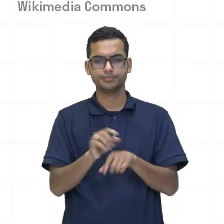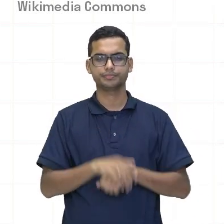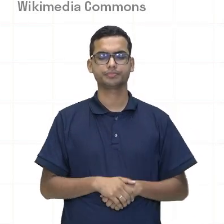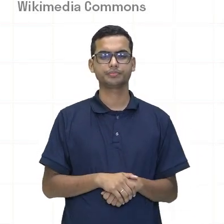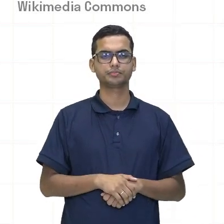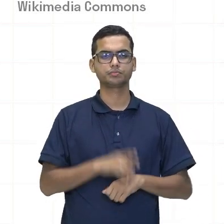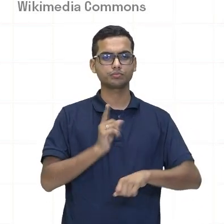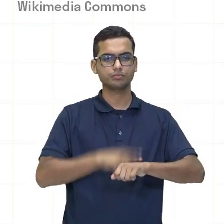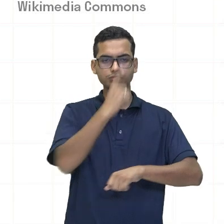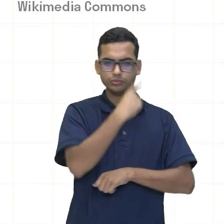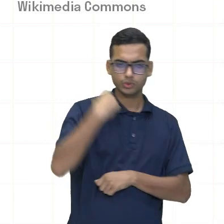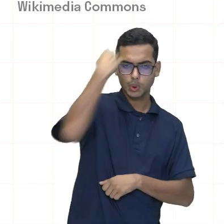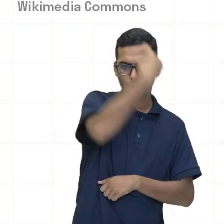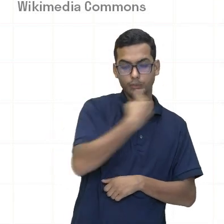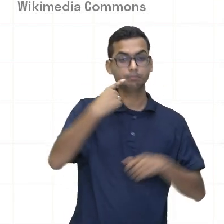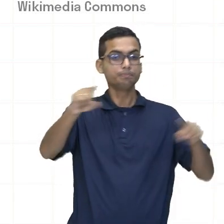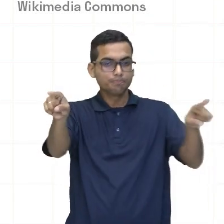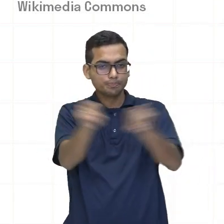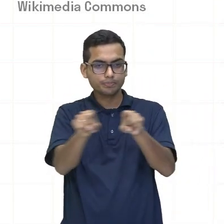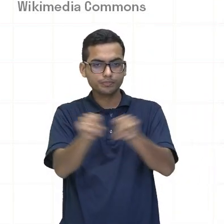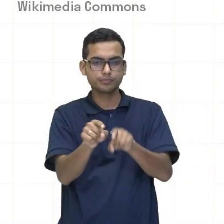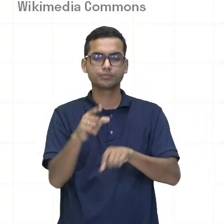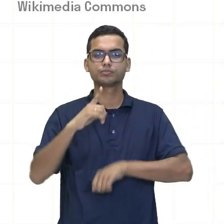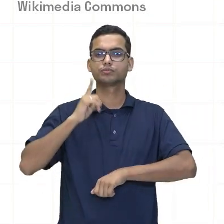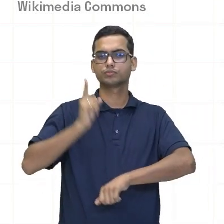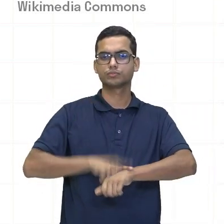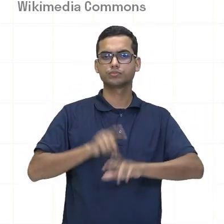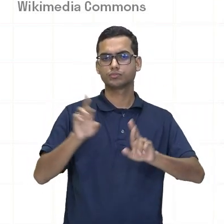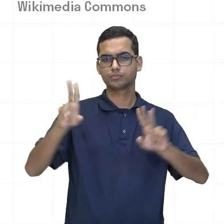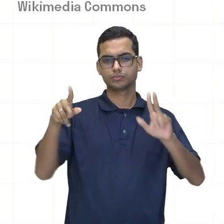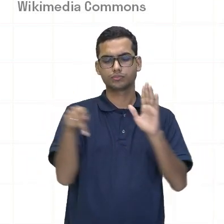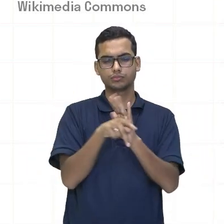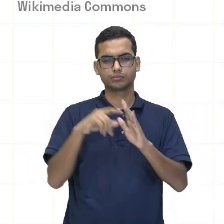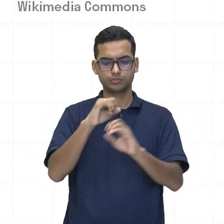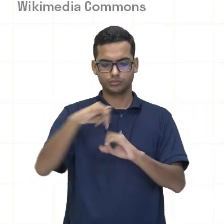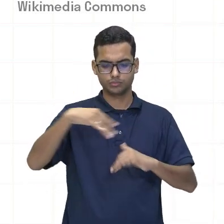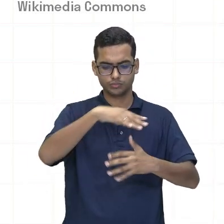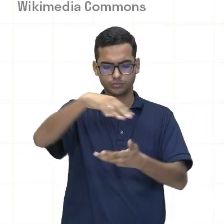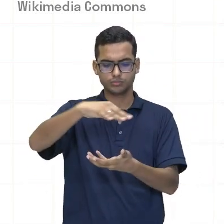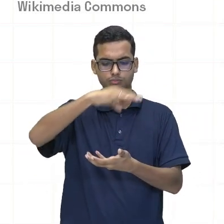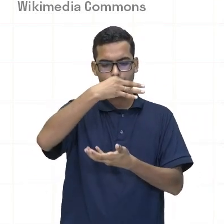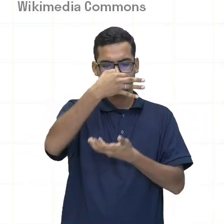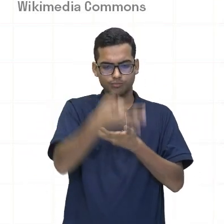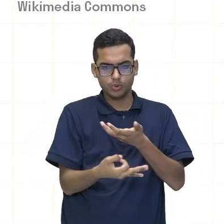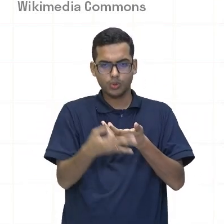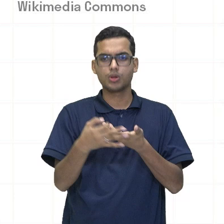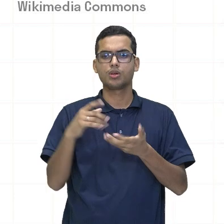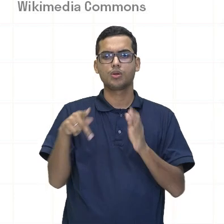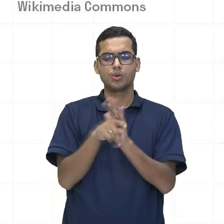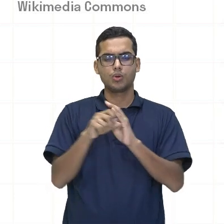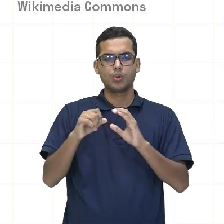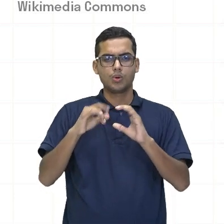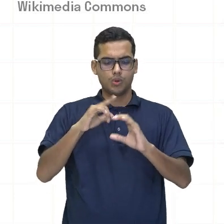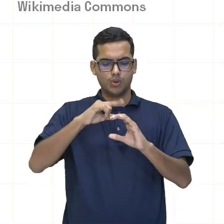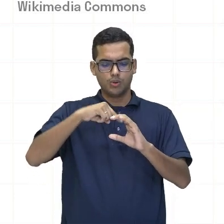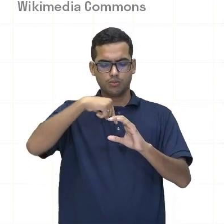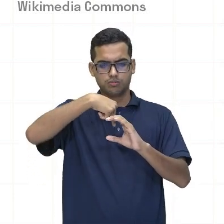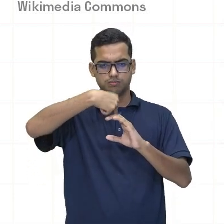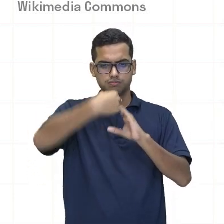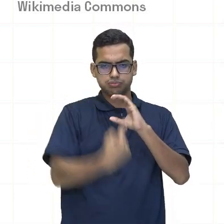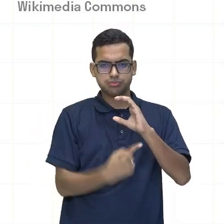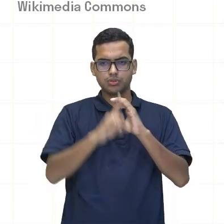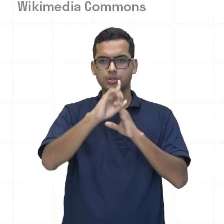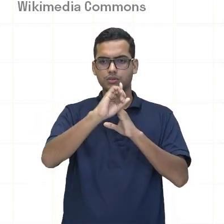de referência é o fuso aí do meridiano de Greenwich, onde ele passa lá na cidade